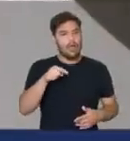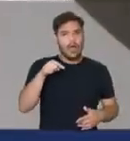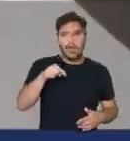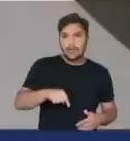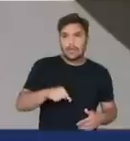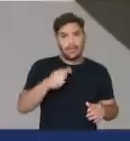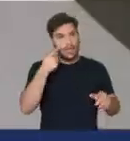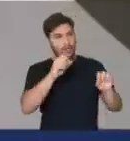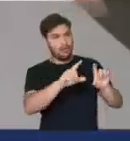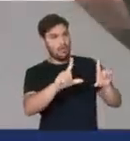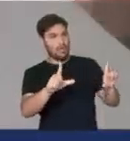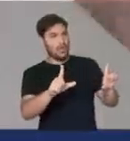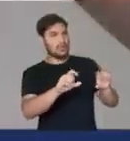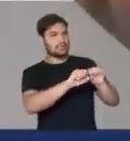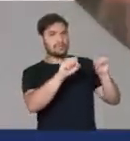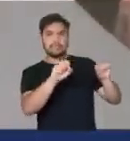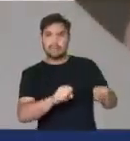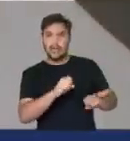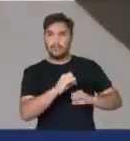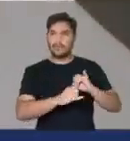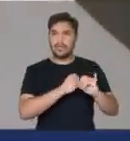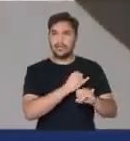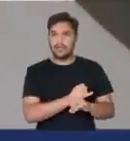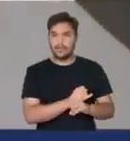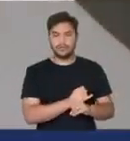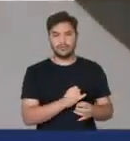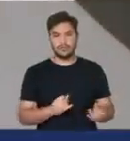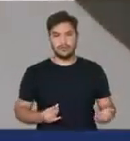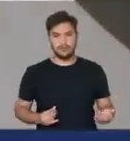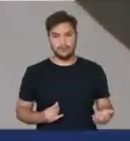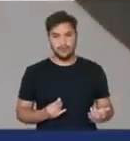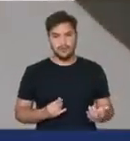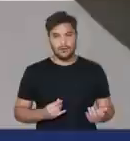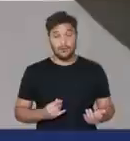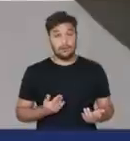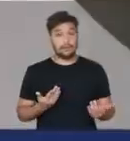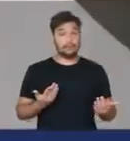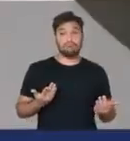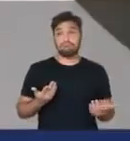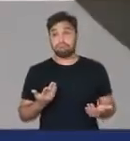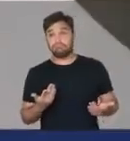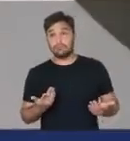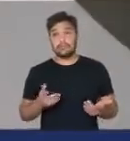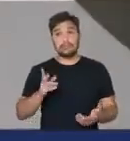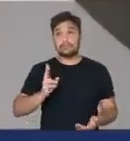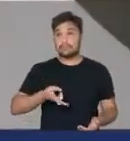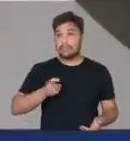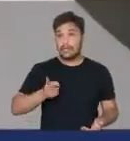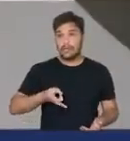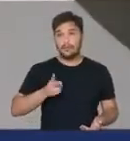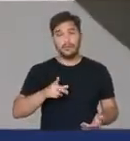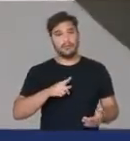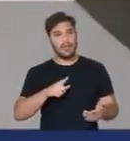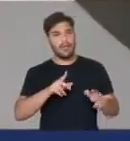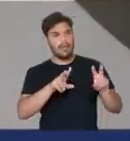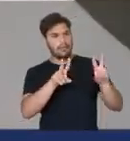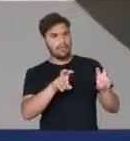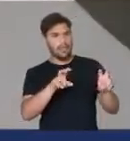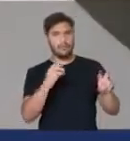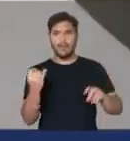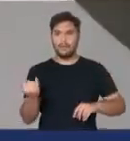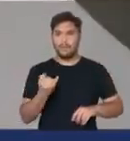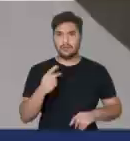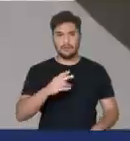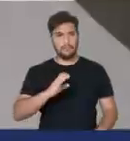com o placar, com o sistema, com a questão de internet, e coincidência ou não, sempre quando tem matérias